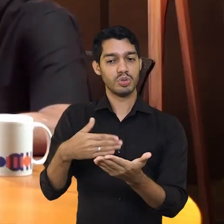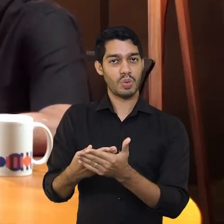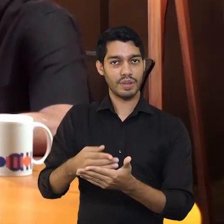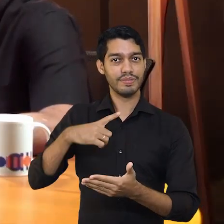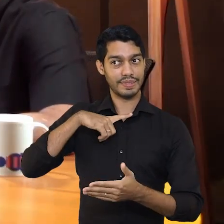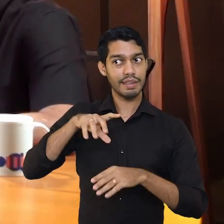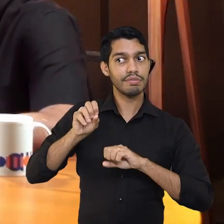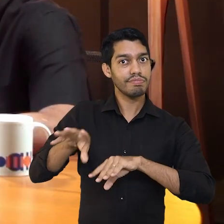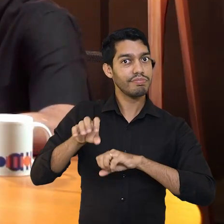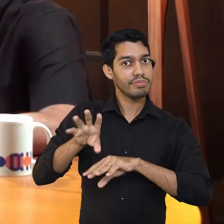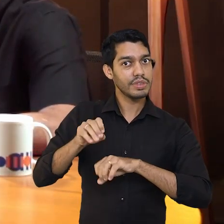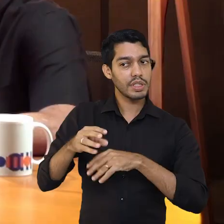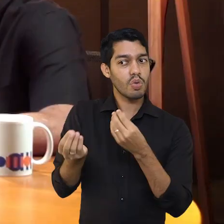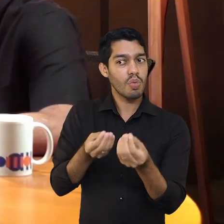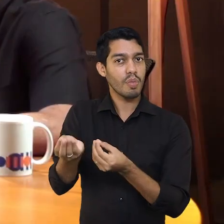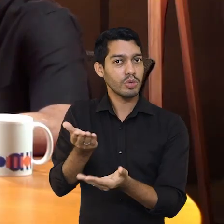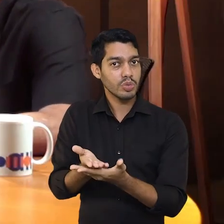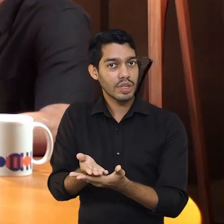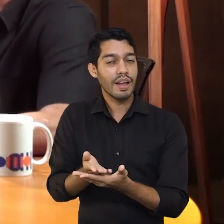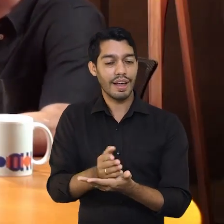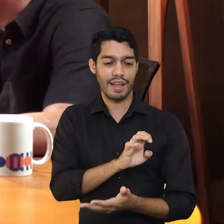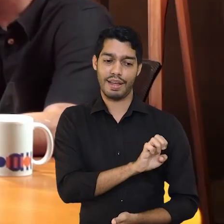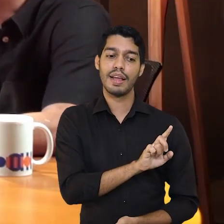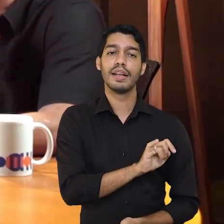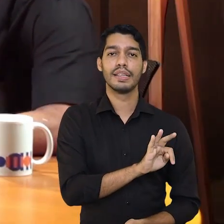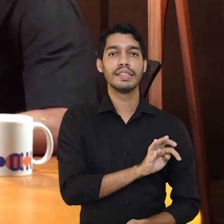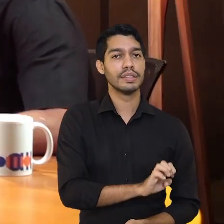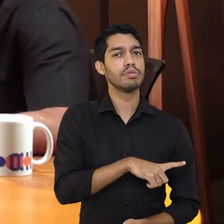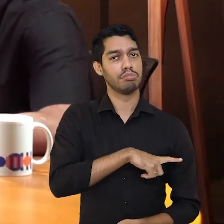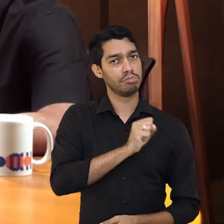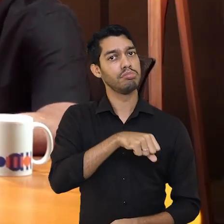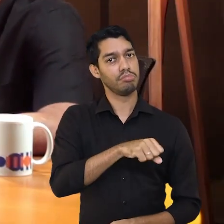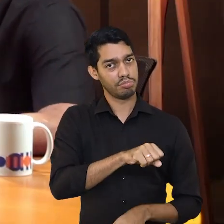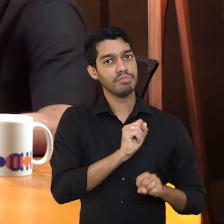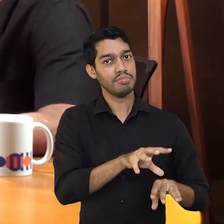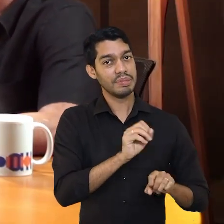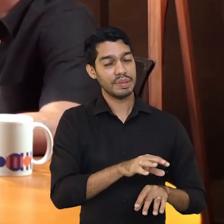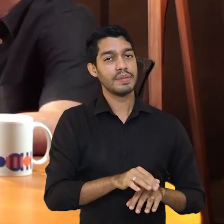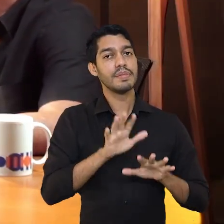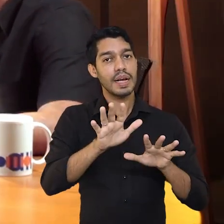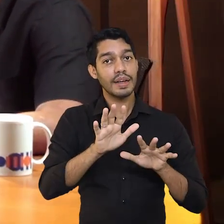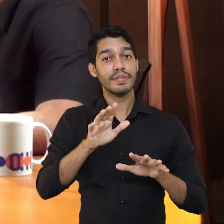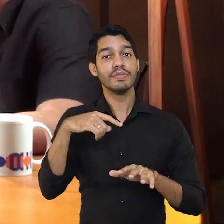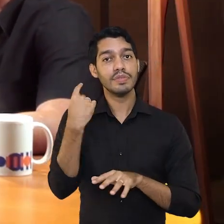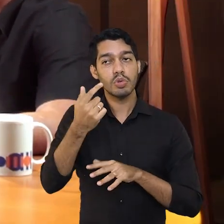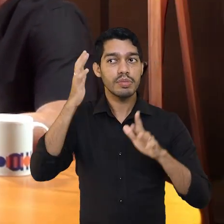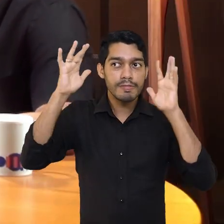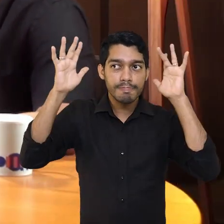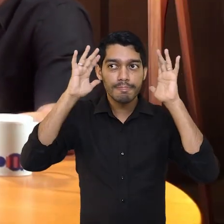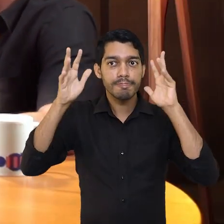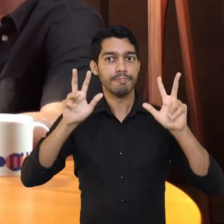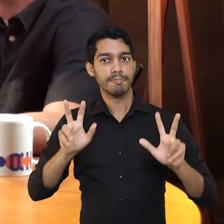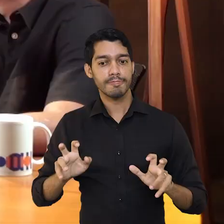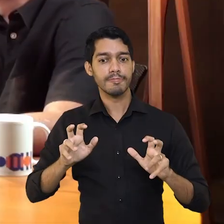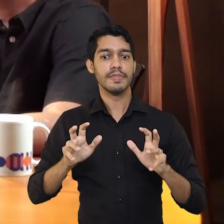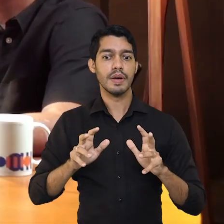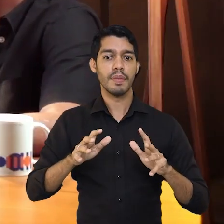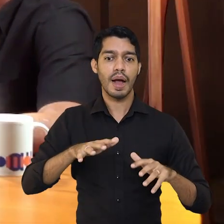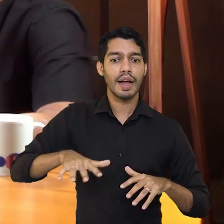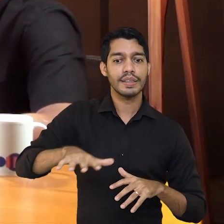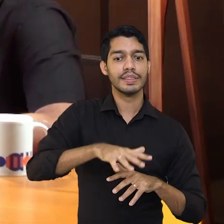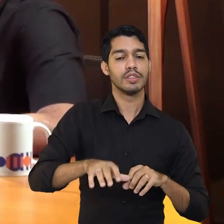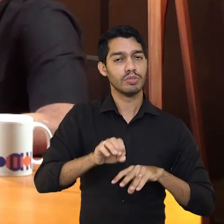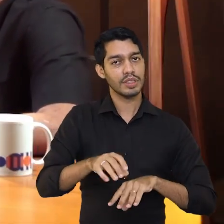Bom, ele te ensina, estou aqui falando por ele, mas de forma geral, refletindo sobre a educação, acredito que não. Então, quando a gente pensa